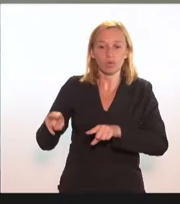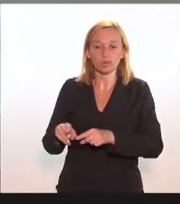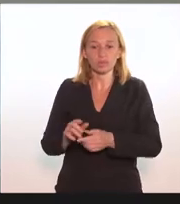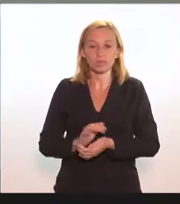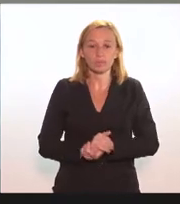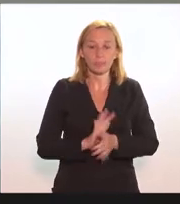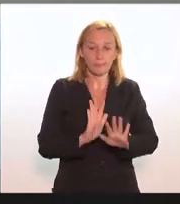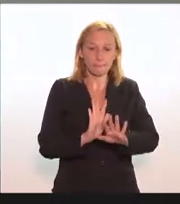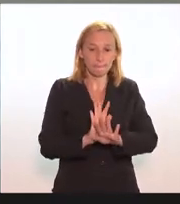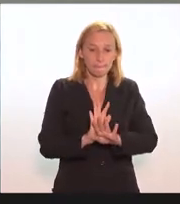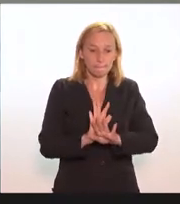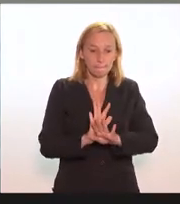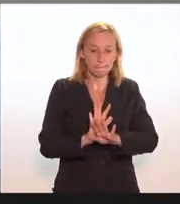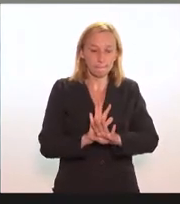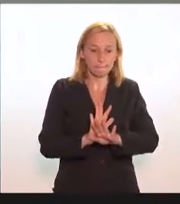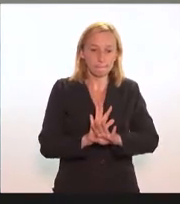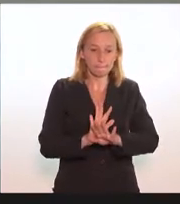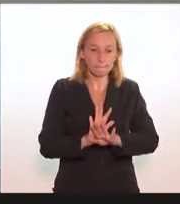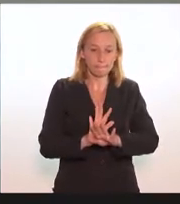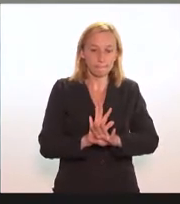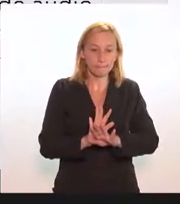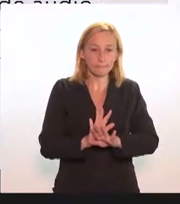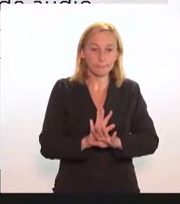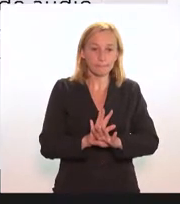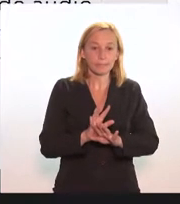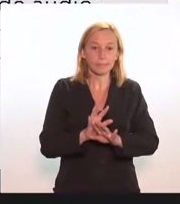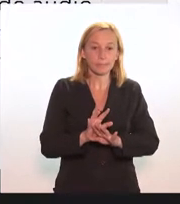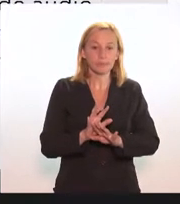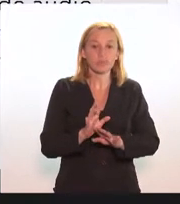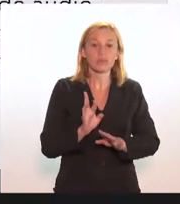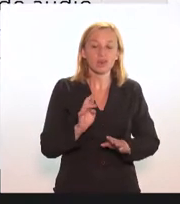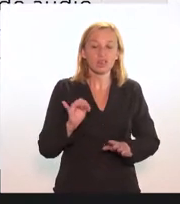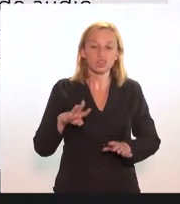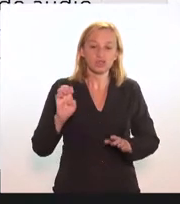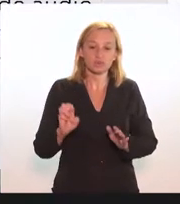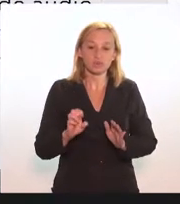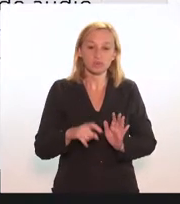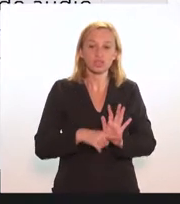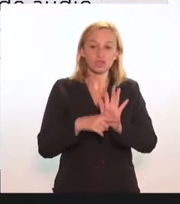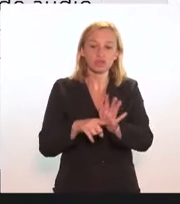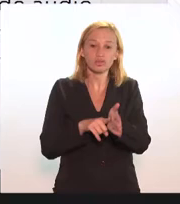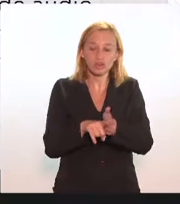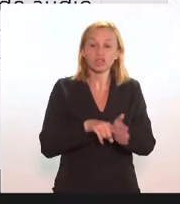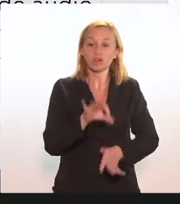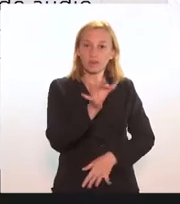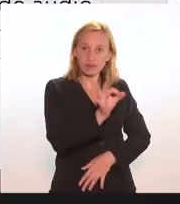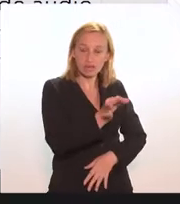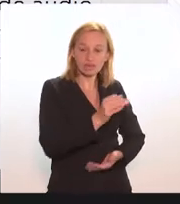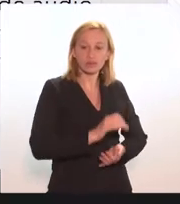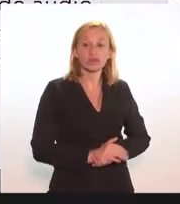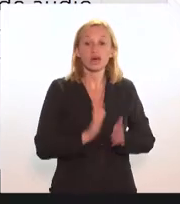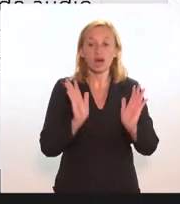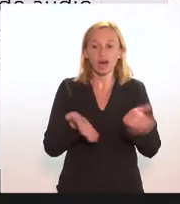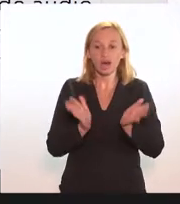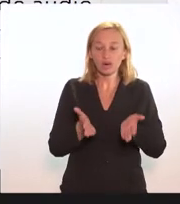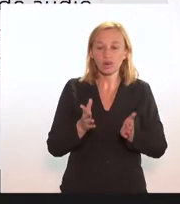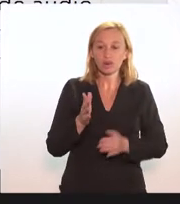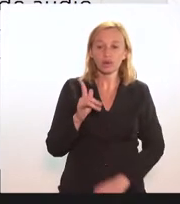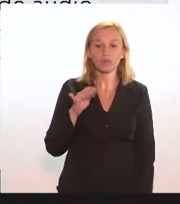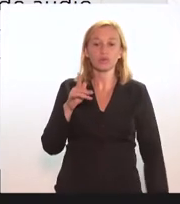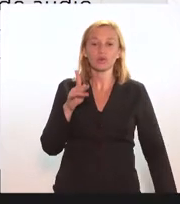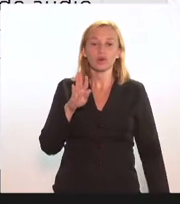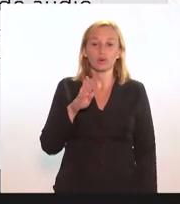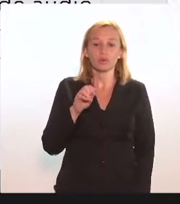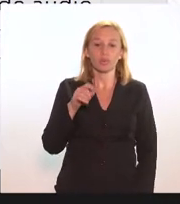agora falasse sobre o regime de recuperação fiscal, por favor. Exato. Agora eu vou passar, então, para o bloco do regime